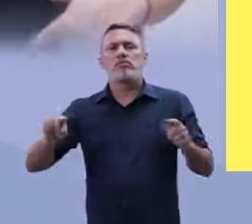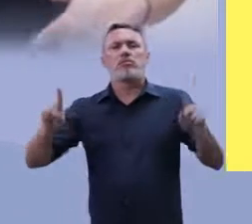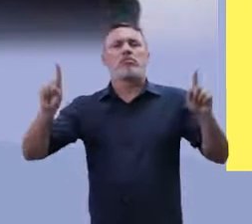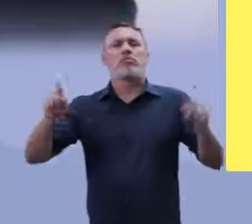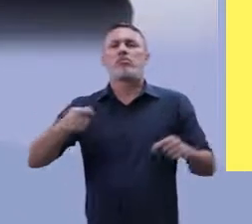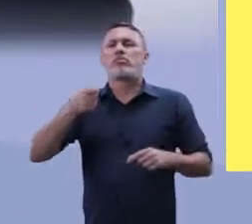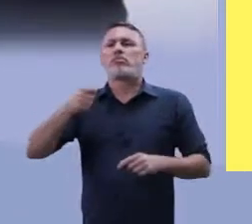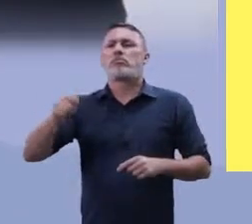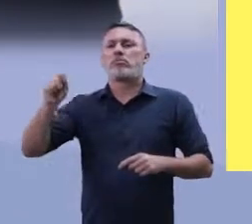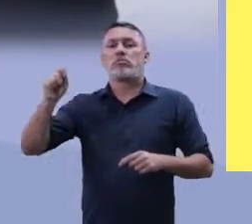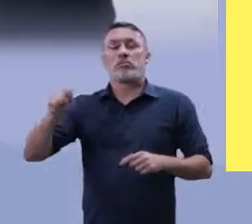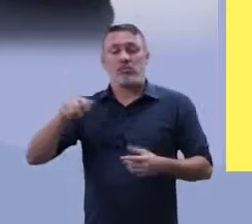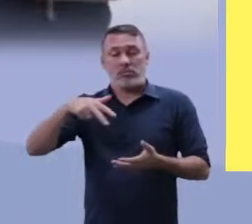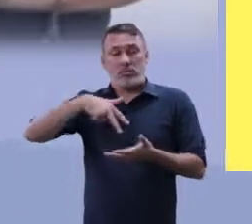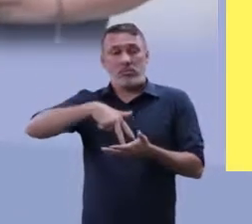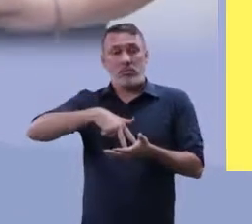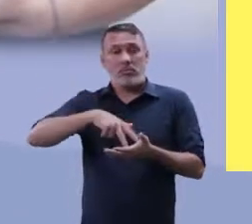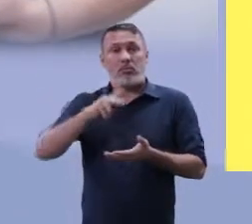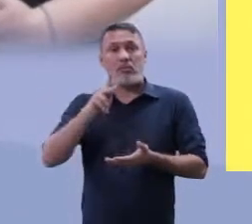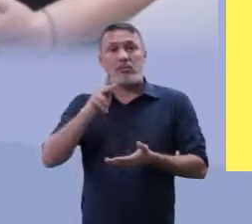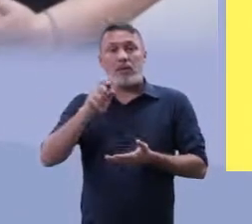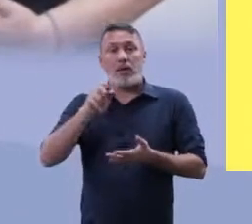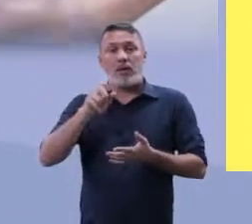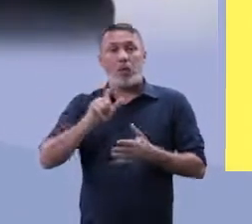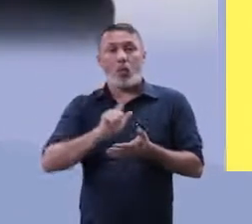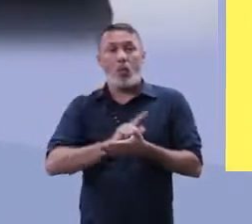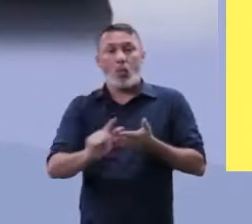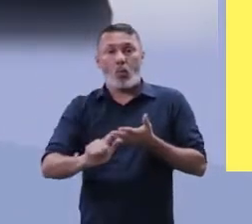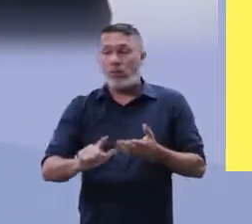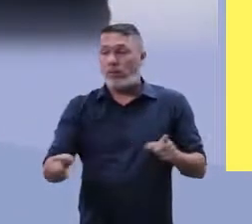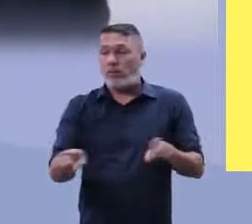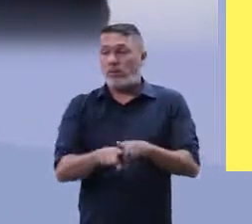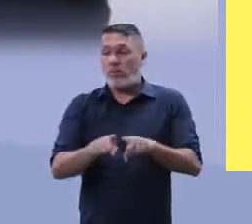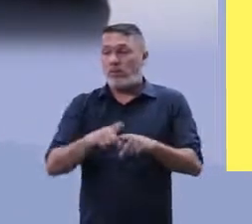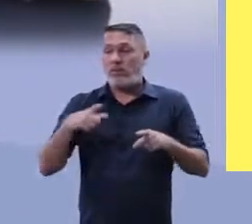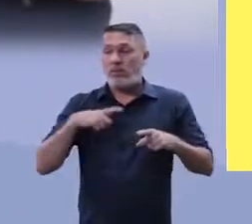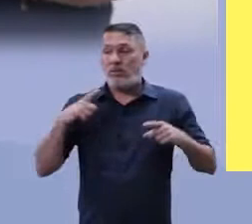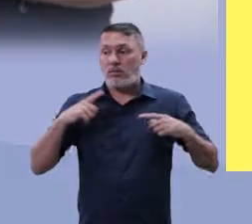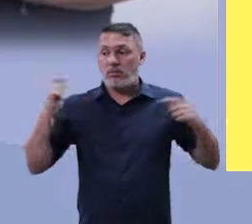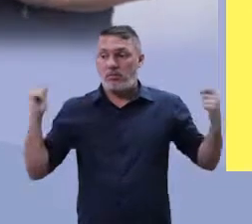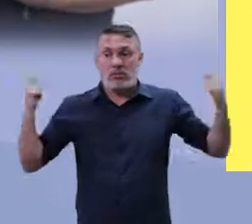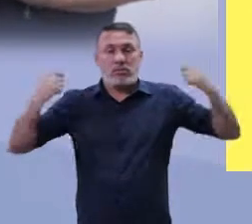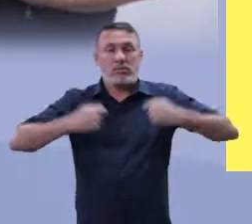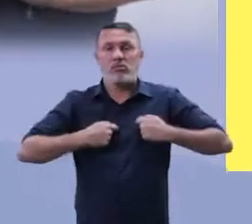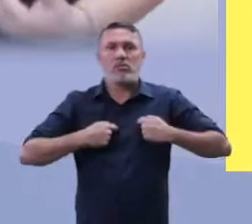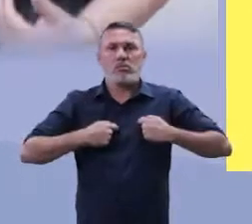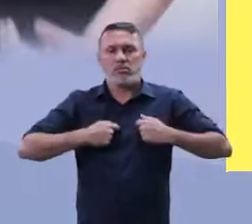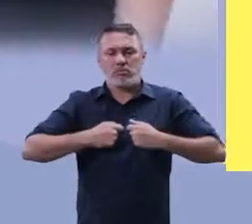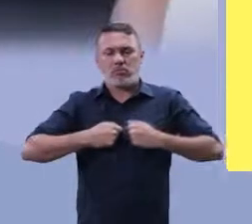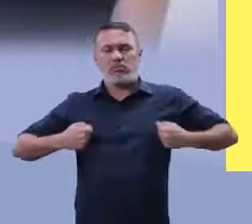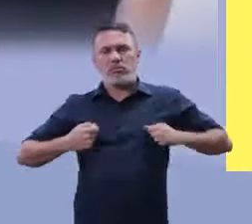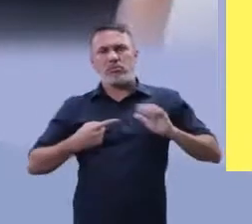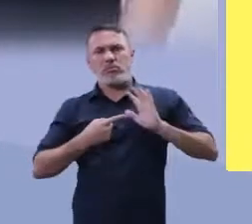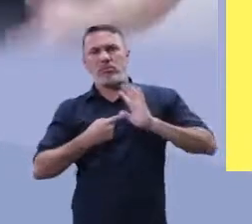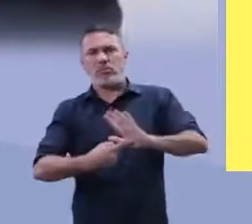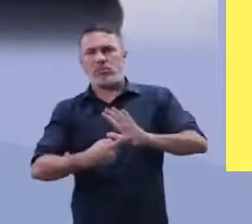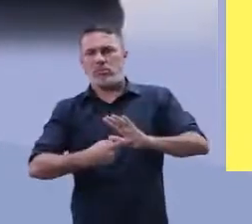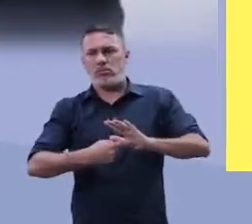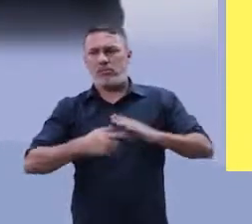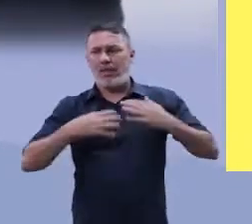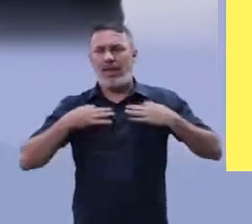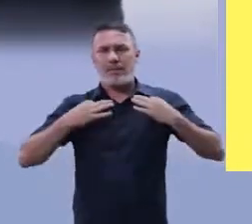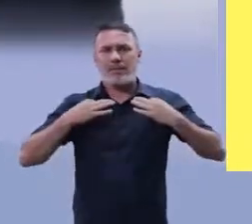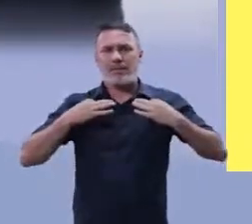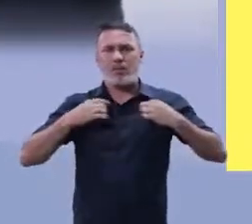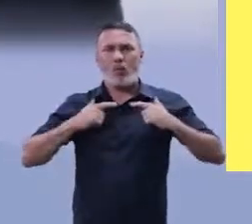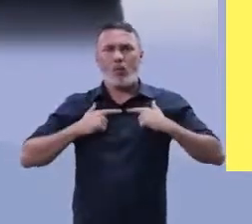descalço e com o seu casaco, que naquela época era chamada de casaca, aberta,